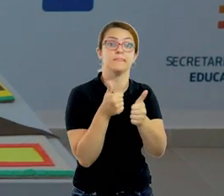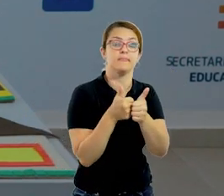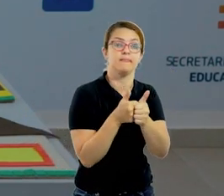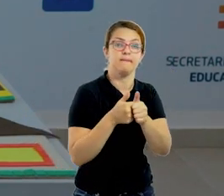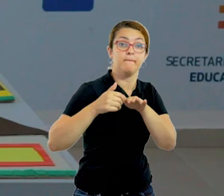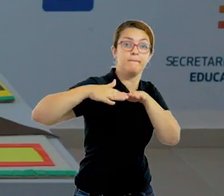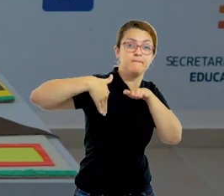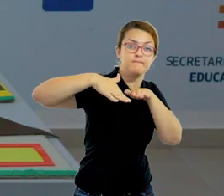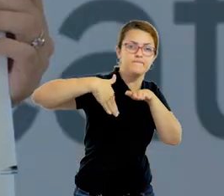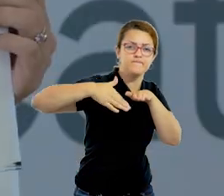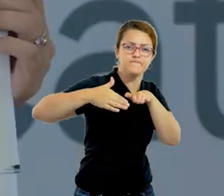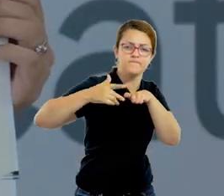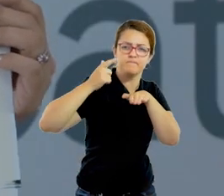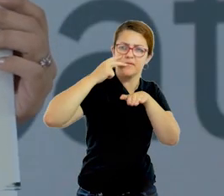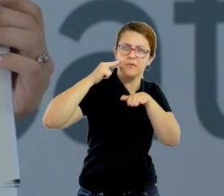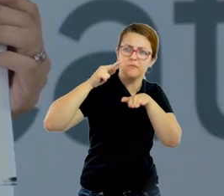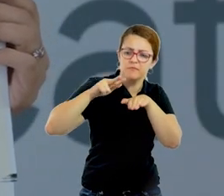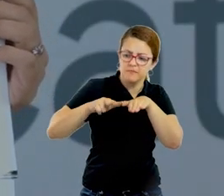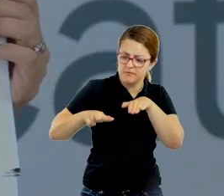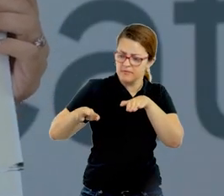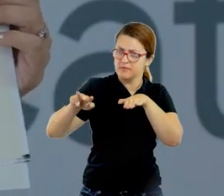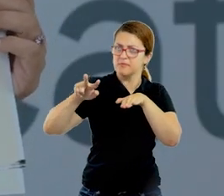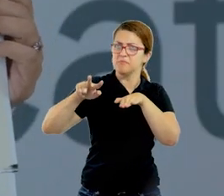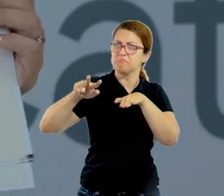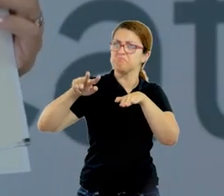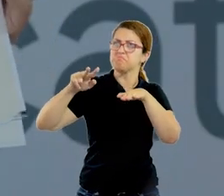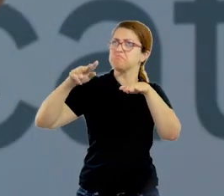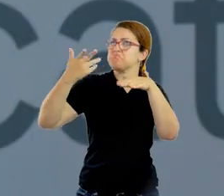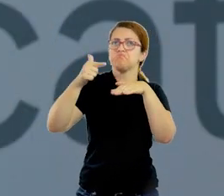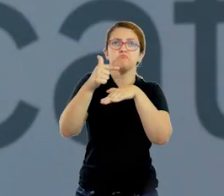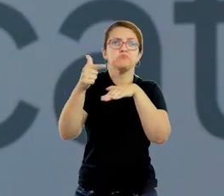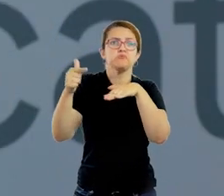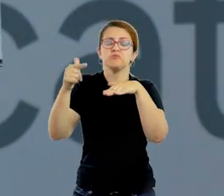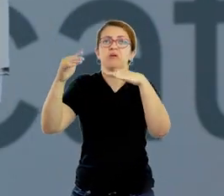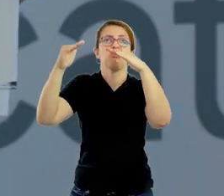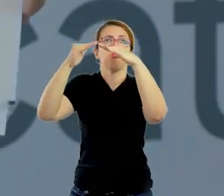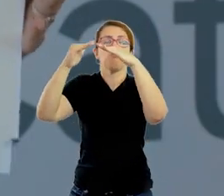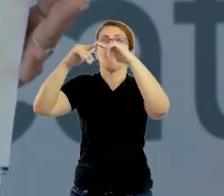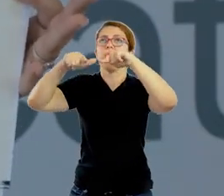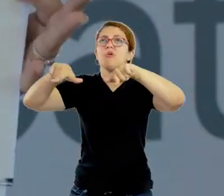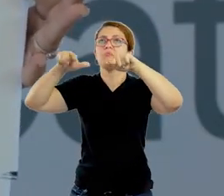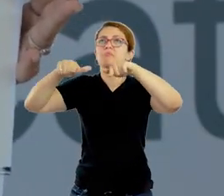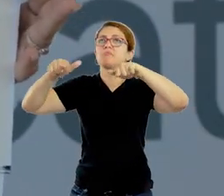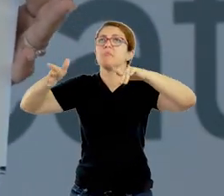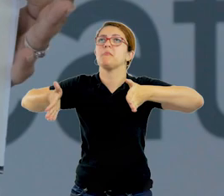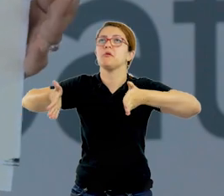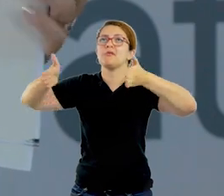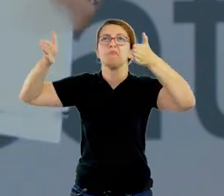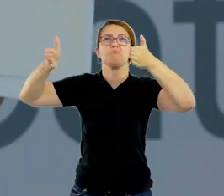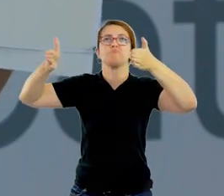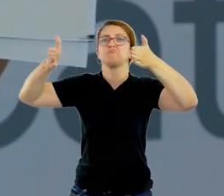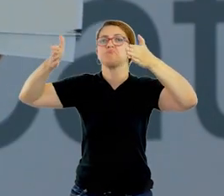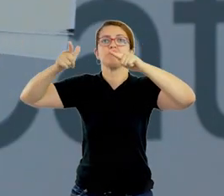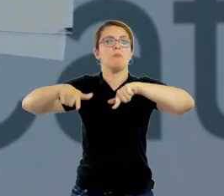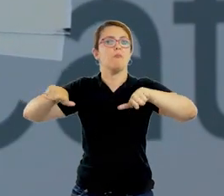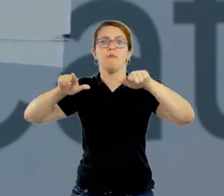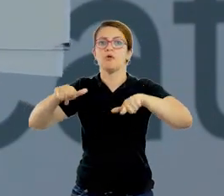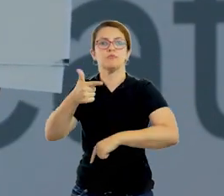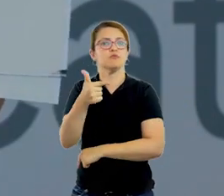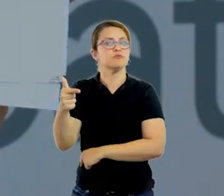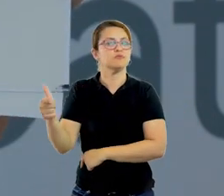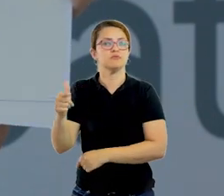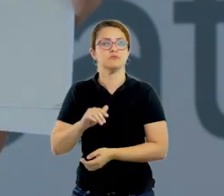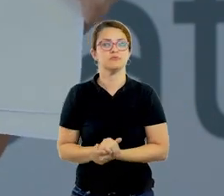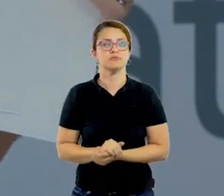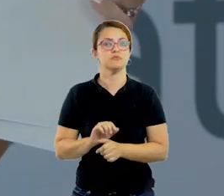visão que você tinha da casa era essa. Que ela não tinha teto, que às vezes ela podia até não ter a parede, né?